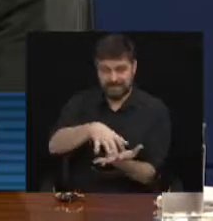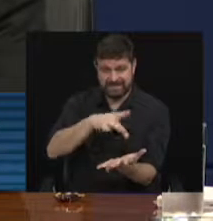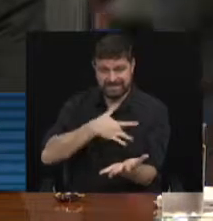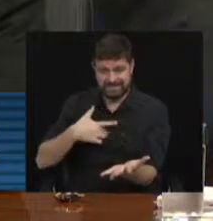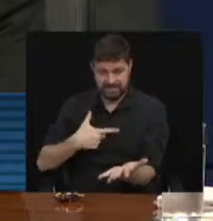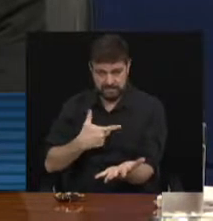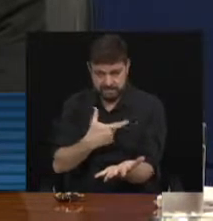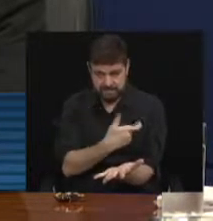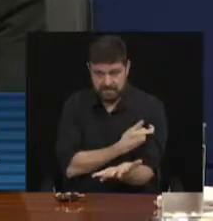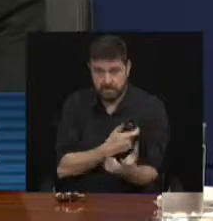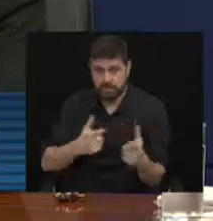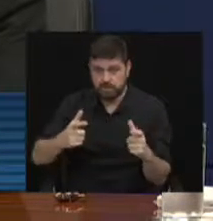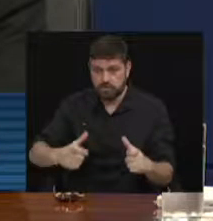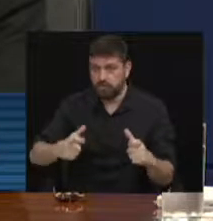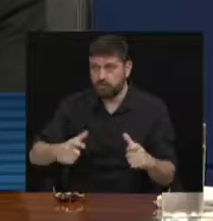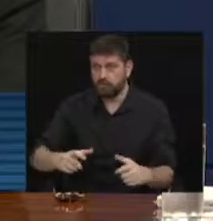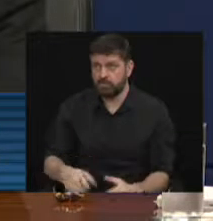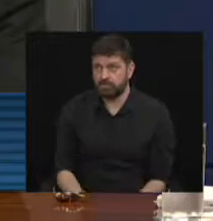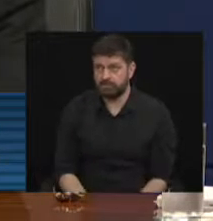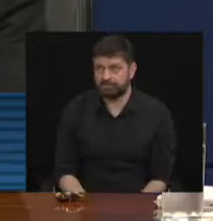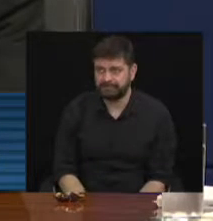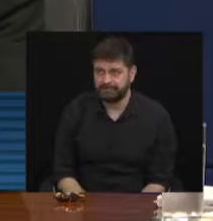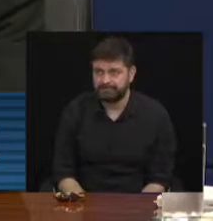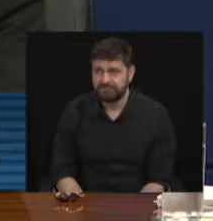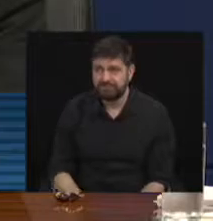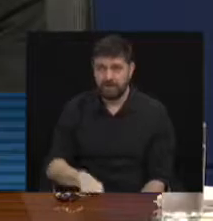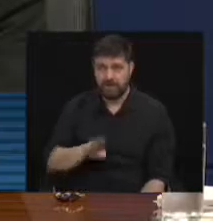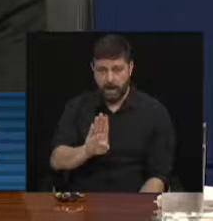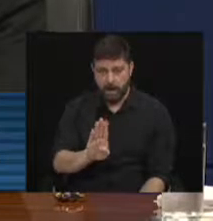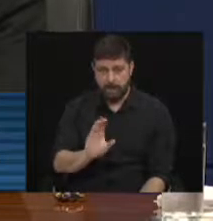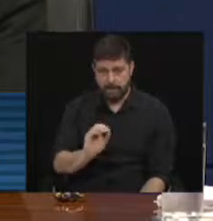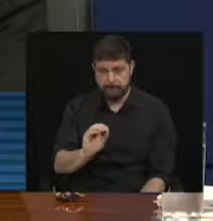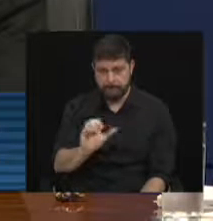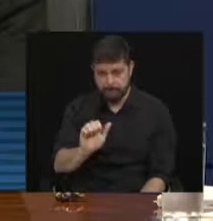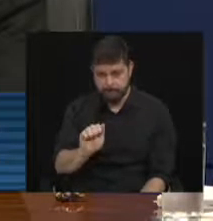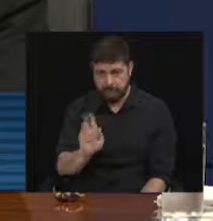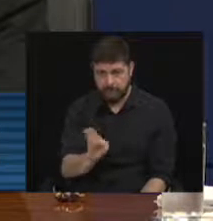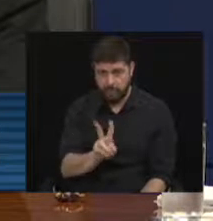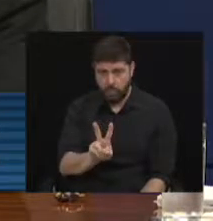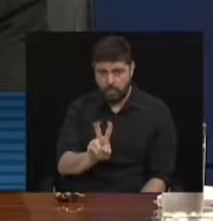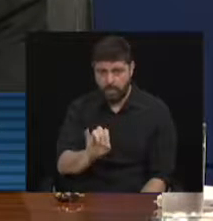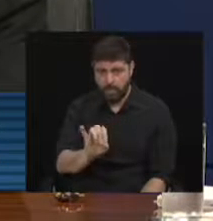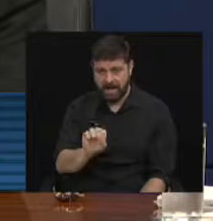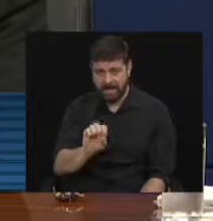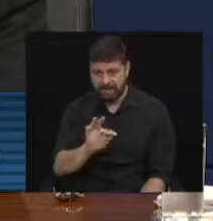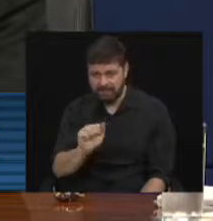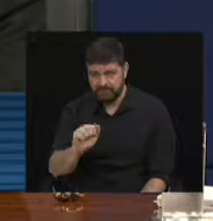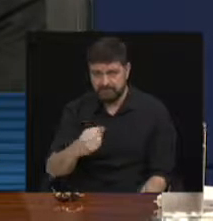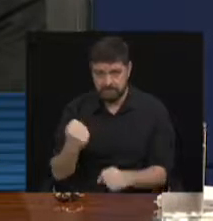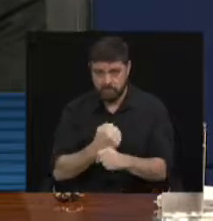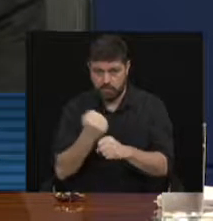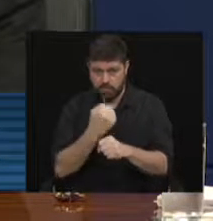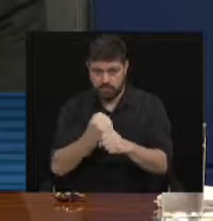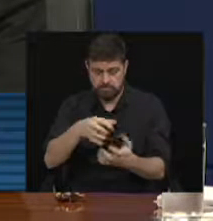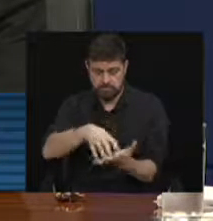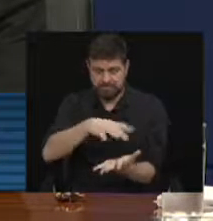absoluta. Parecer favorável, não havendo vereador discutir. Em votação, vereadores favoráveis permanecem como estão. Aprovado. Incluindo na pauta requerimento de urgência